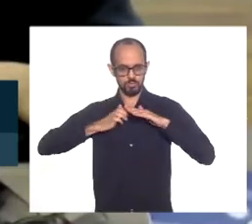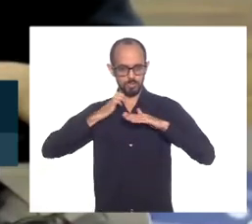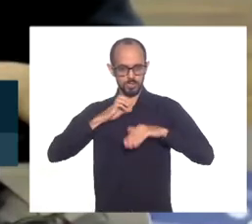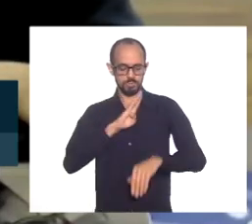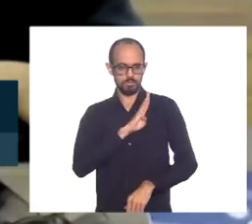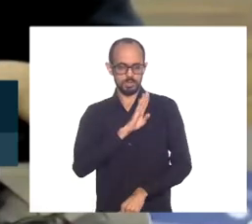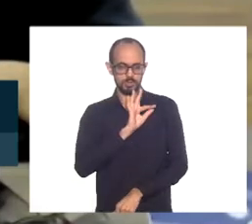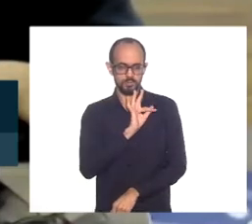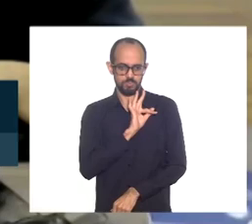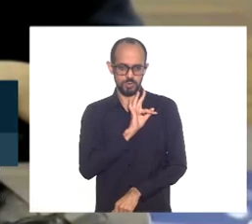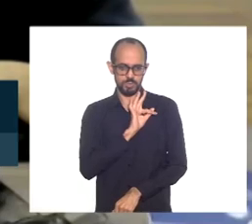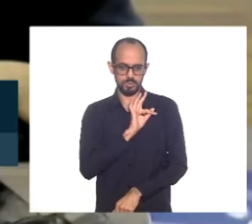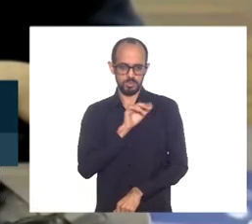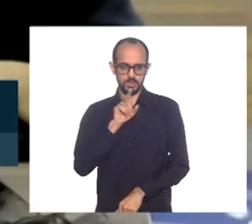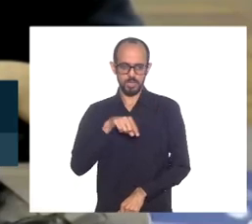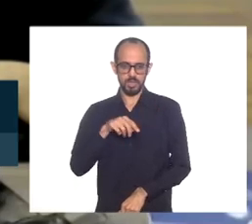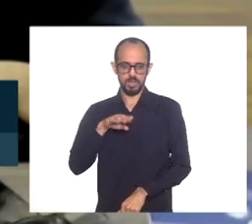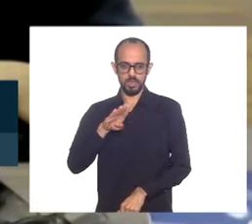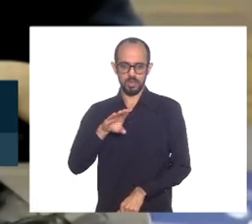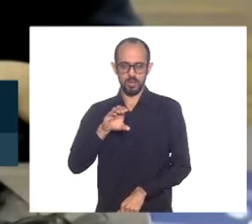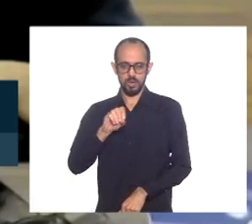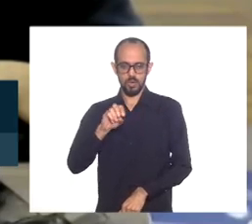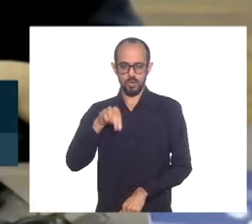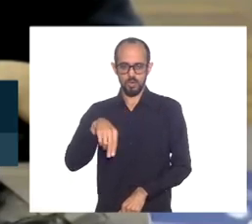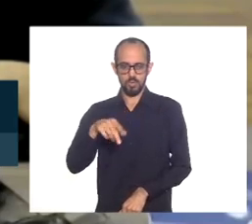eu disse, chama Compaz.